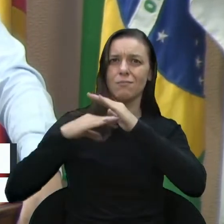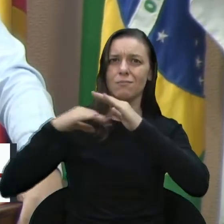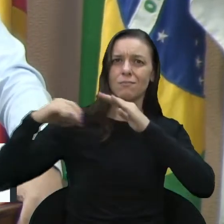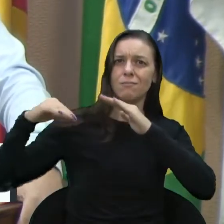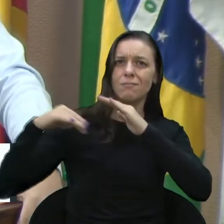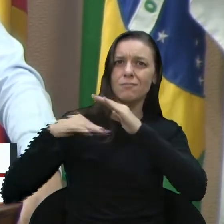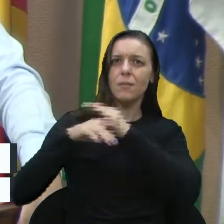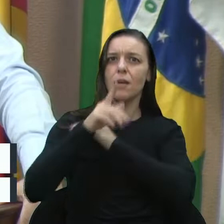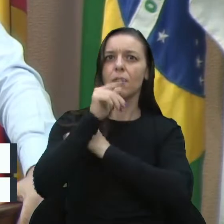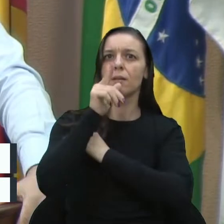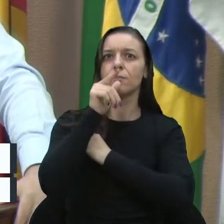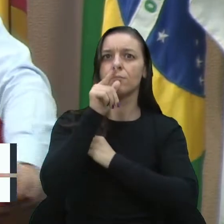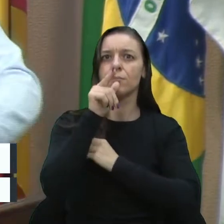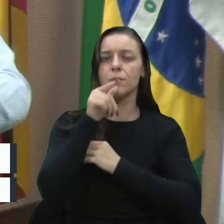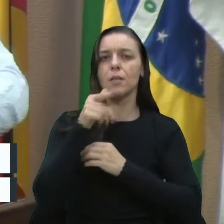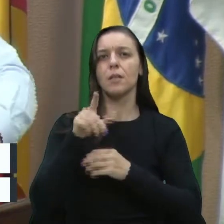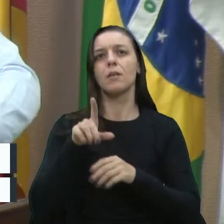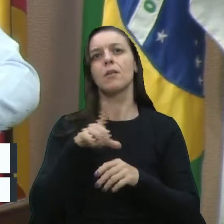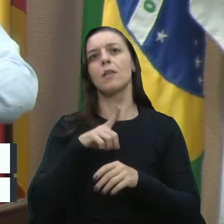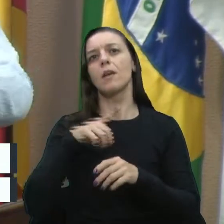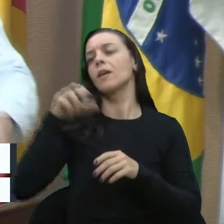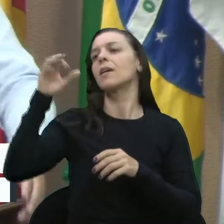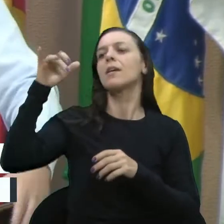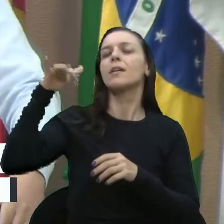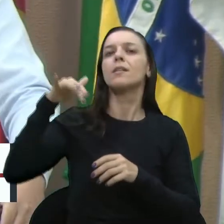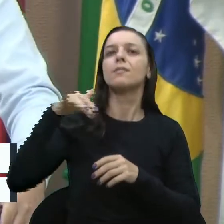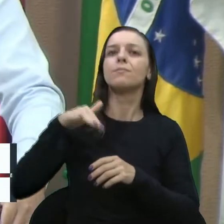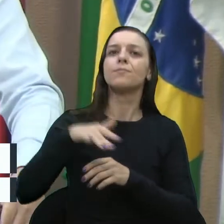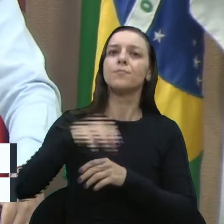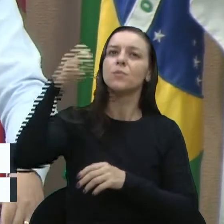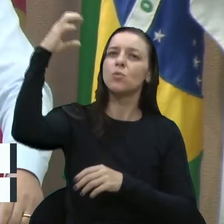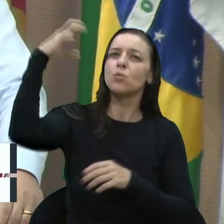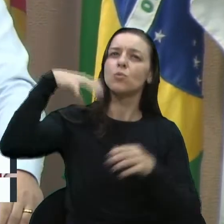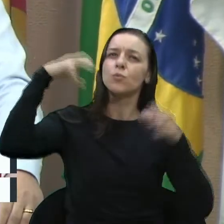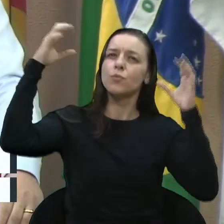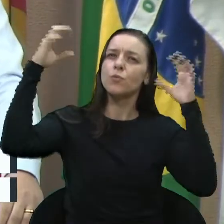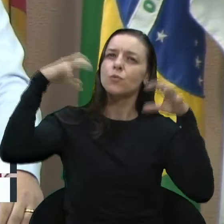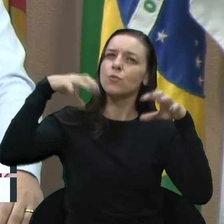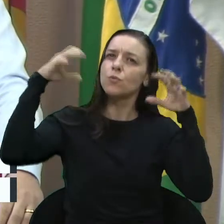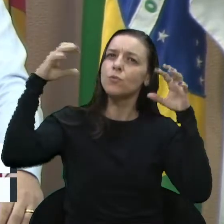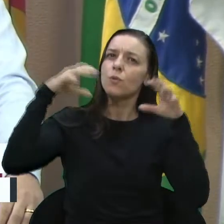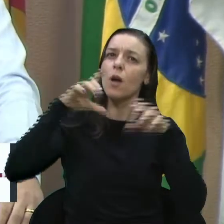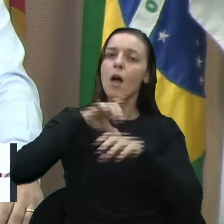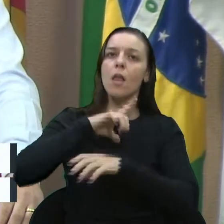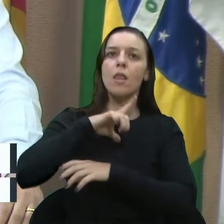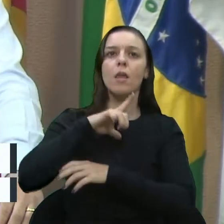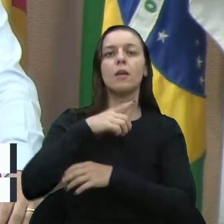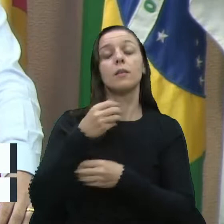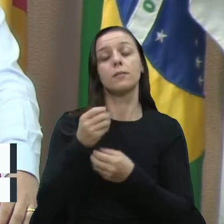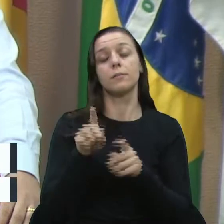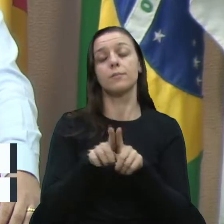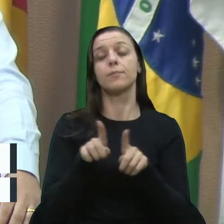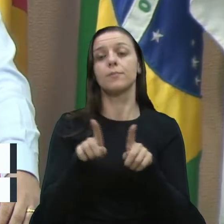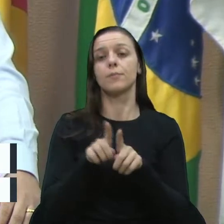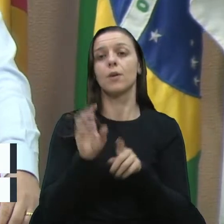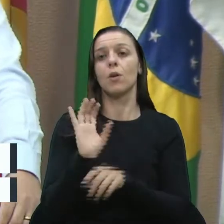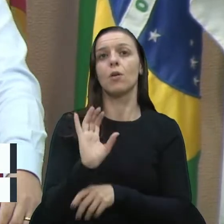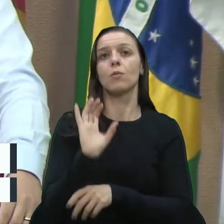enxurradas de terra, de chuvas, e também da situação de que